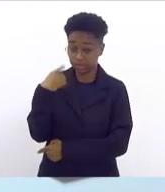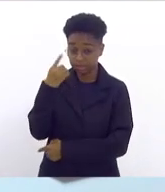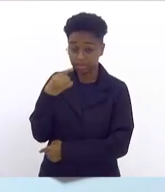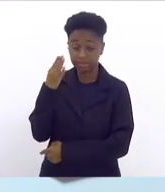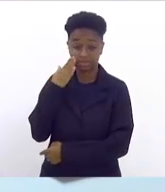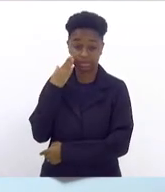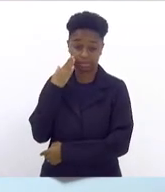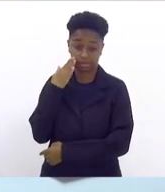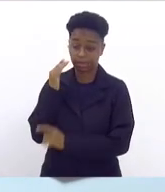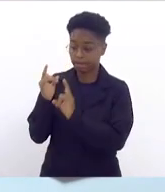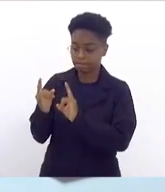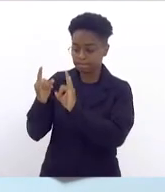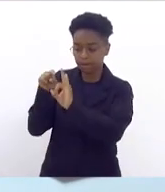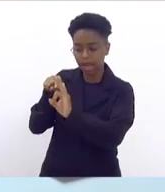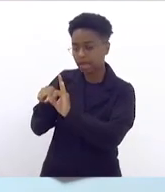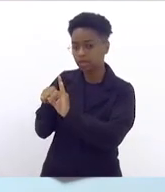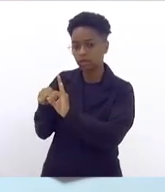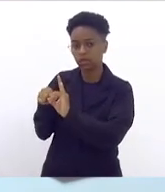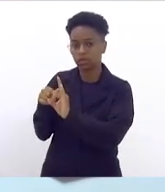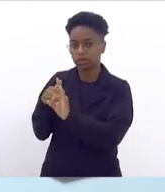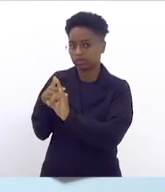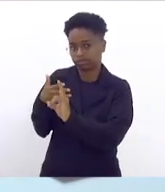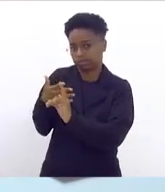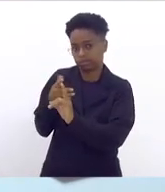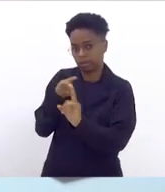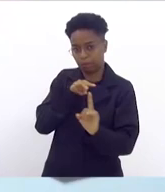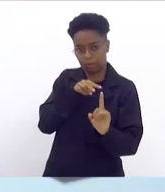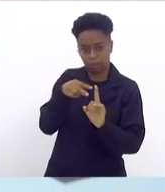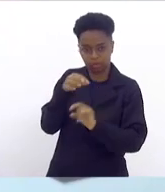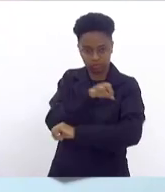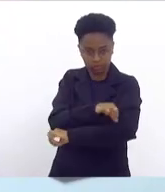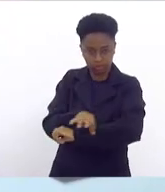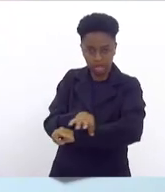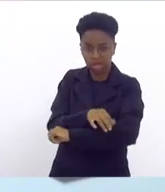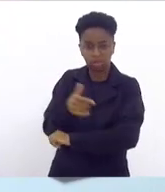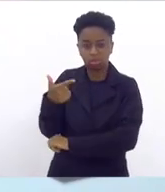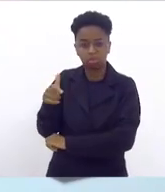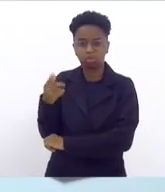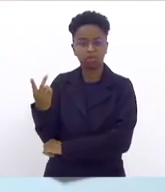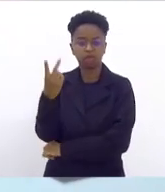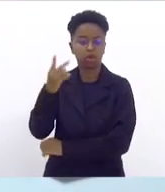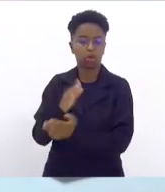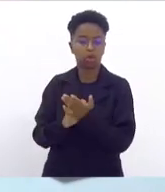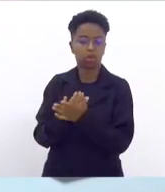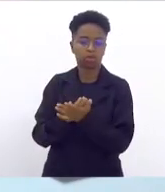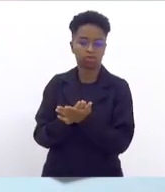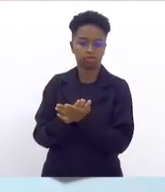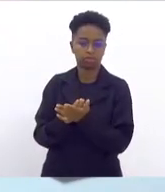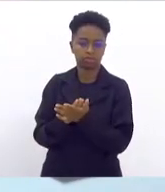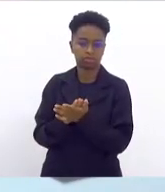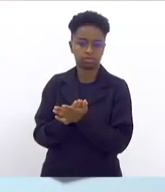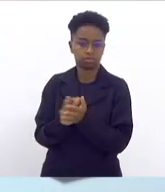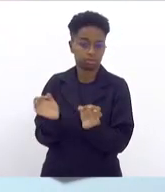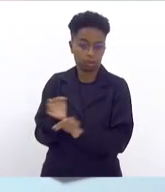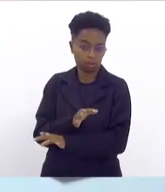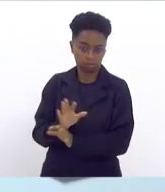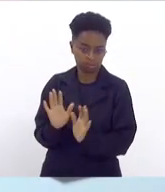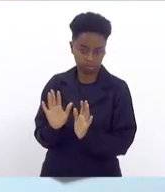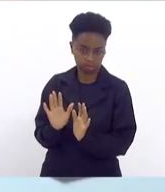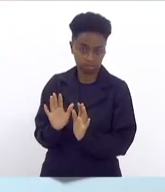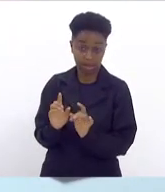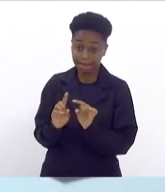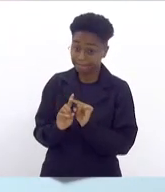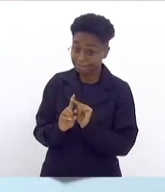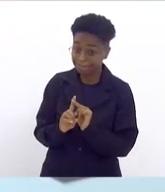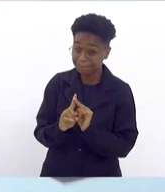prédio não tem, sob o ponto de vista arquitetônico, nenhum valor. Ponto.